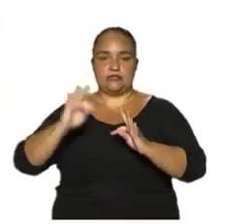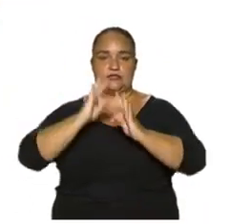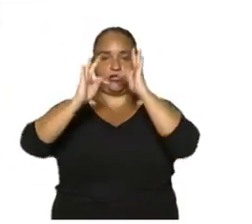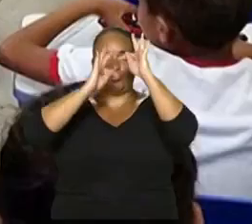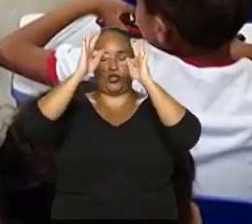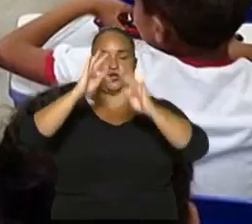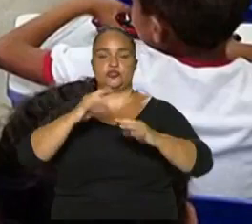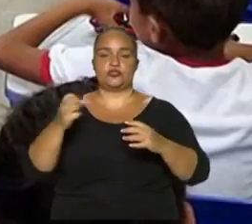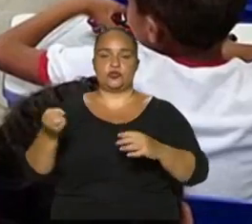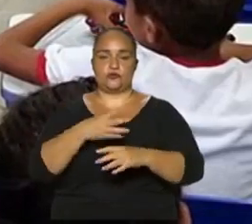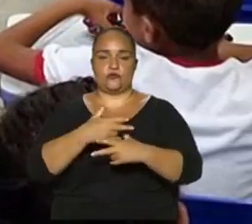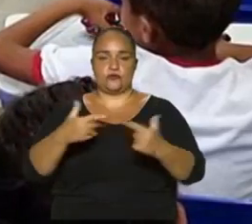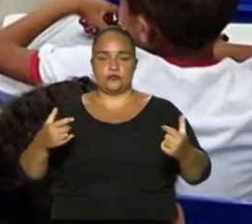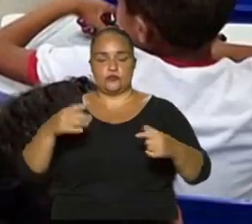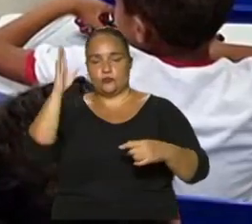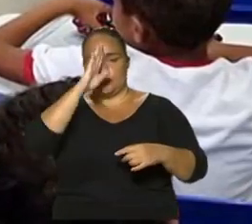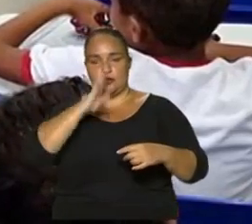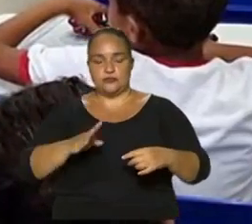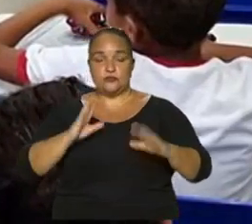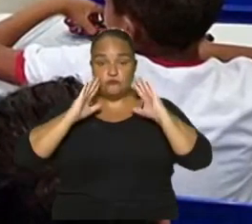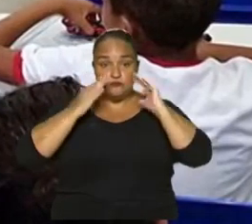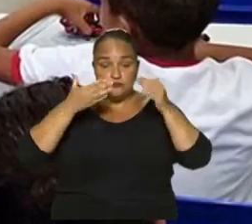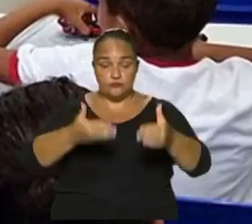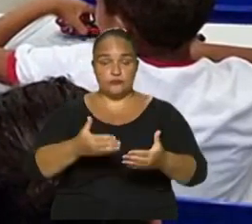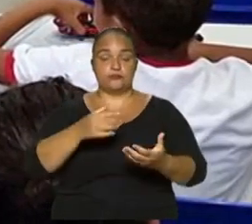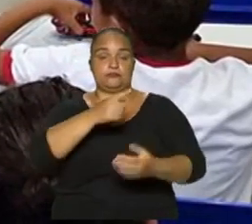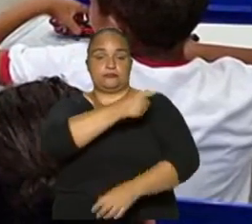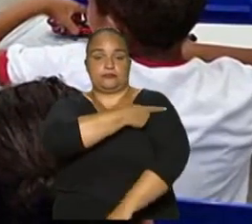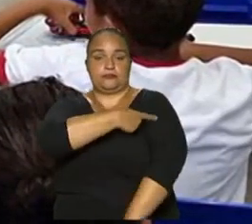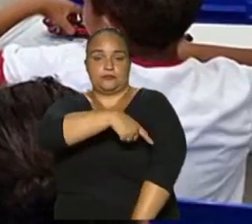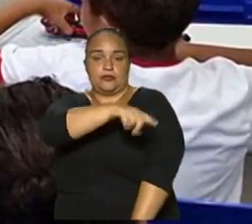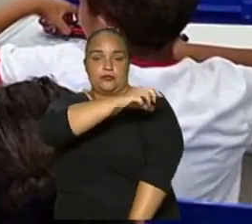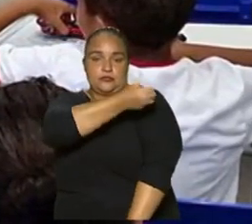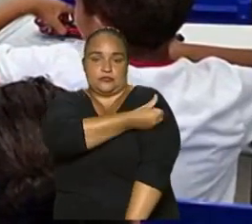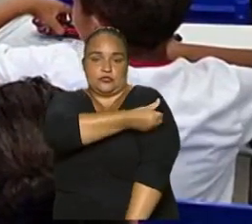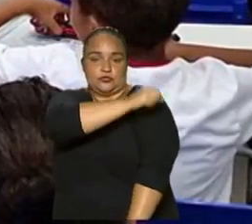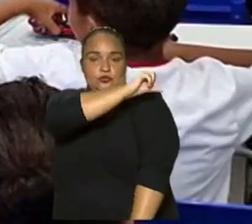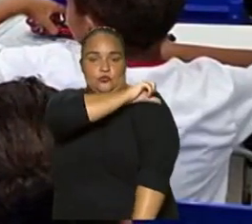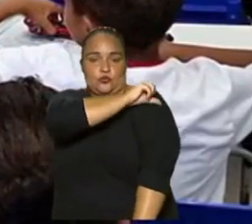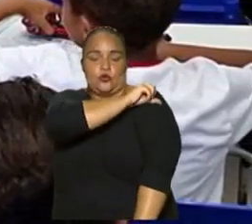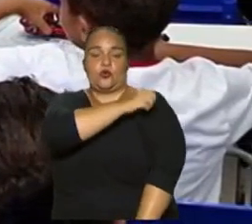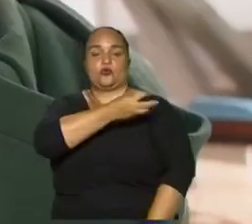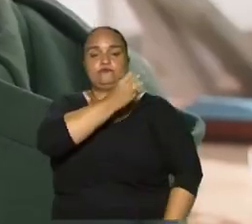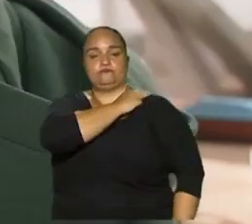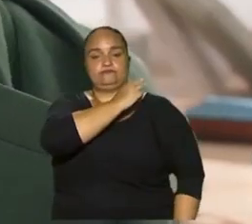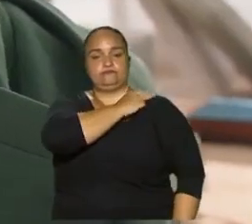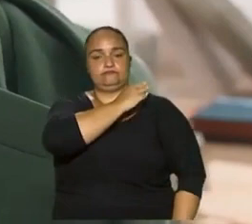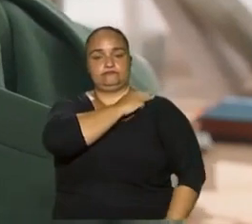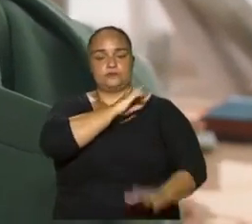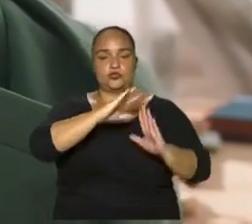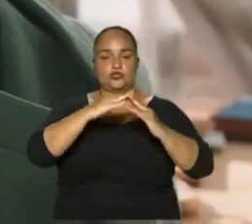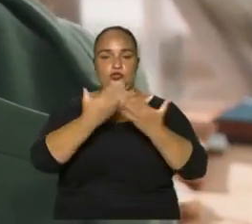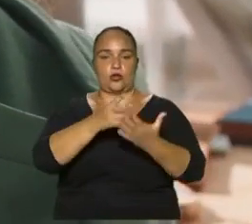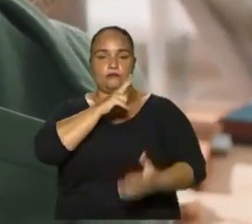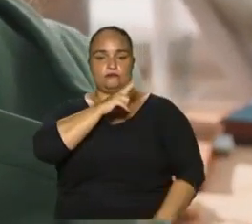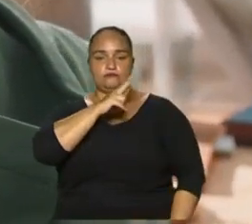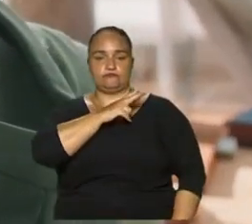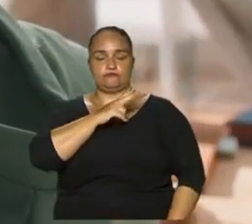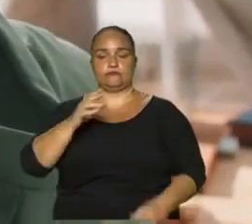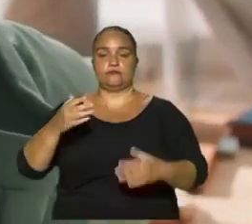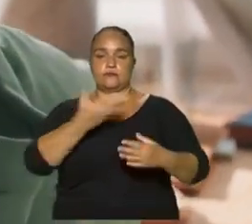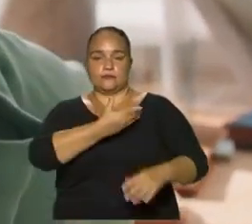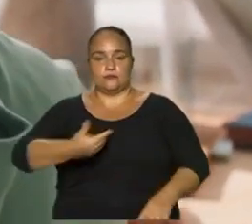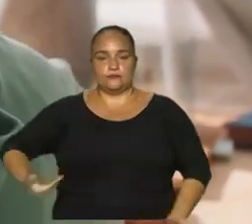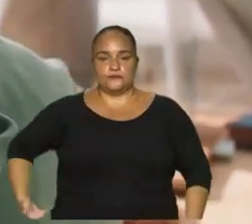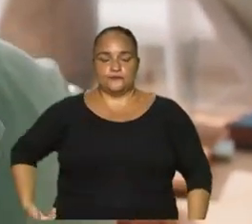Brasil. Destinado a estudantes do Ensino Fundamental 2 e do Ensino Médio de escolas públicas e privadas, os desenhos devem ser